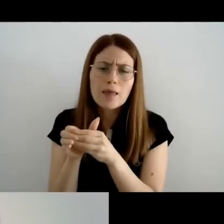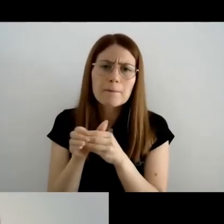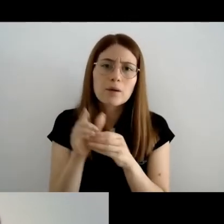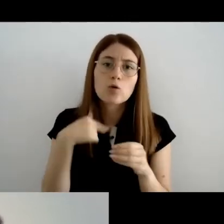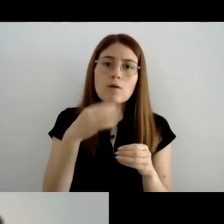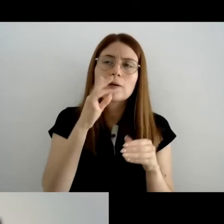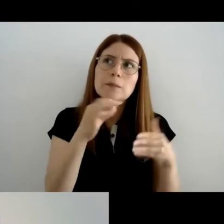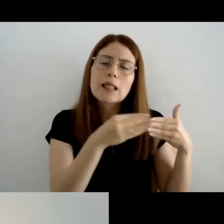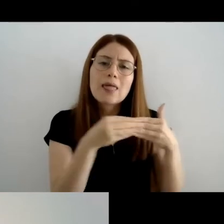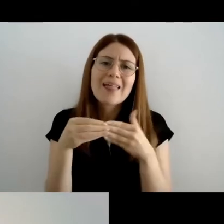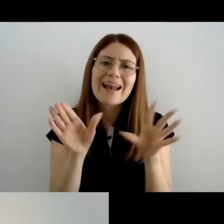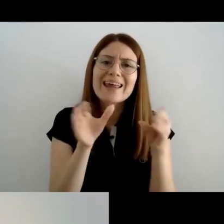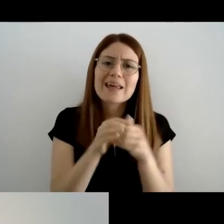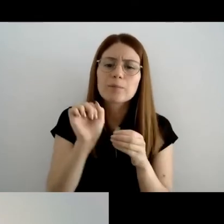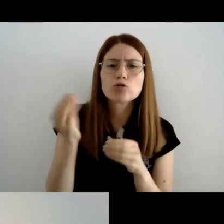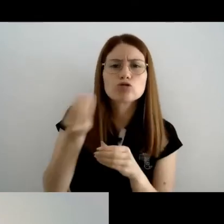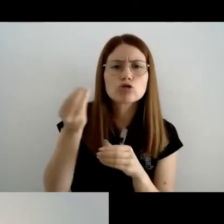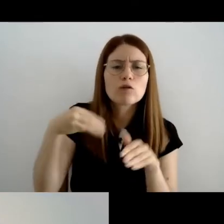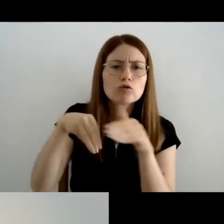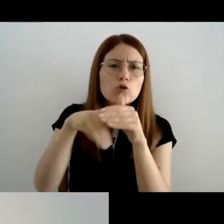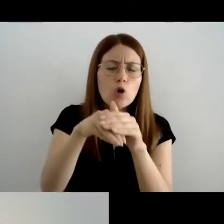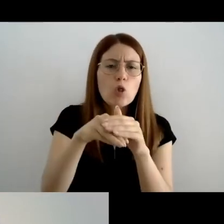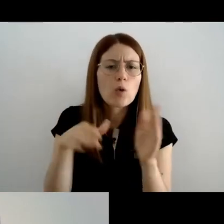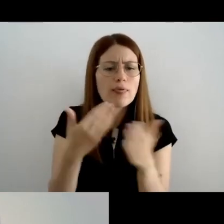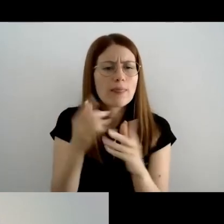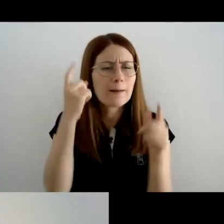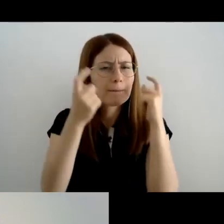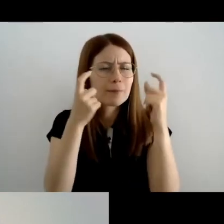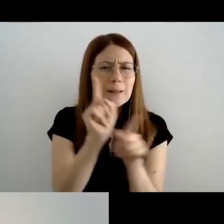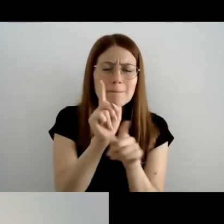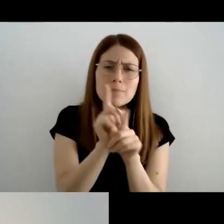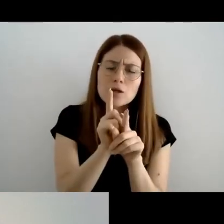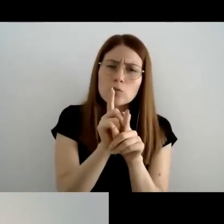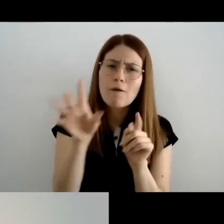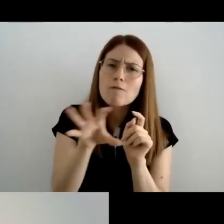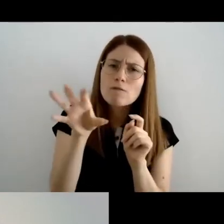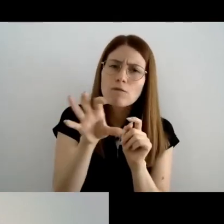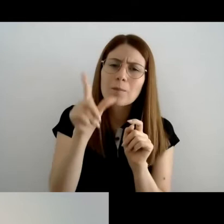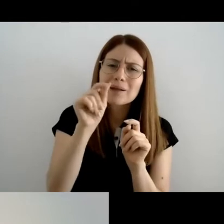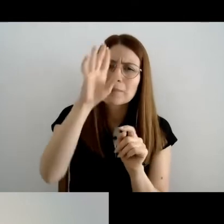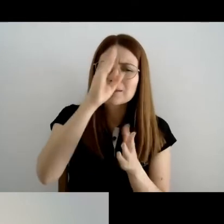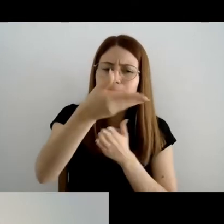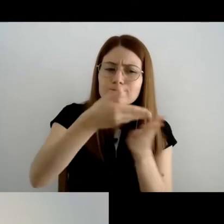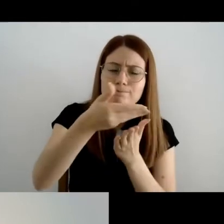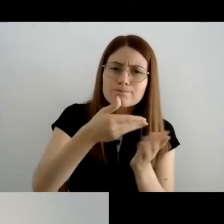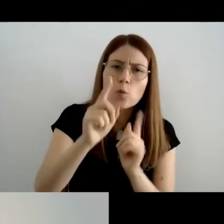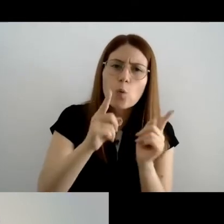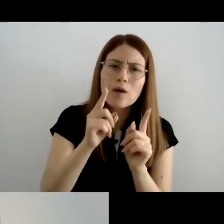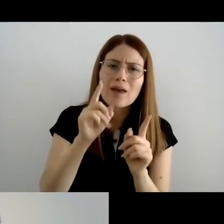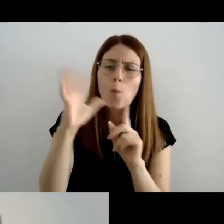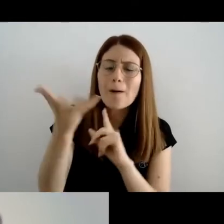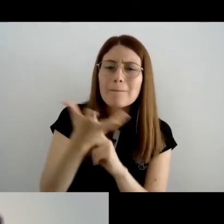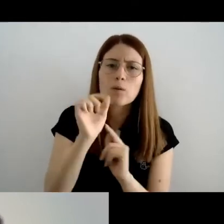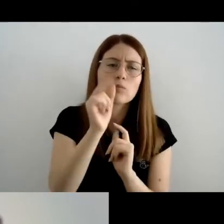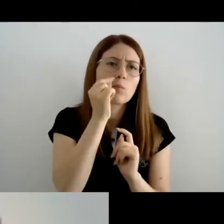liderar uma equipa de jovens jogadores, todos a pensar no mesmo sentido, muitas vezes também saber lidar com aquilo que é todo o ambiente envolvente, nomeadamente